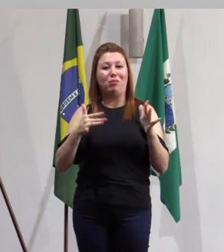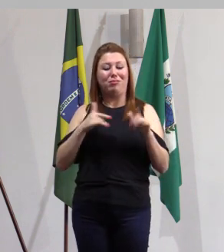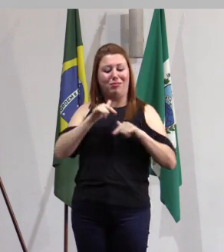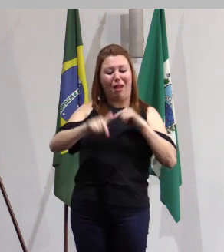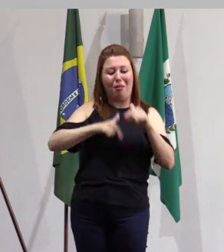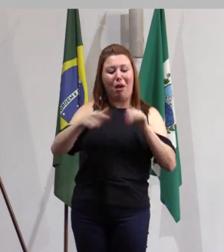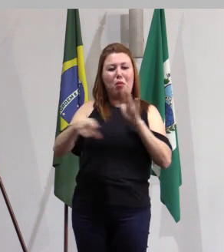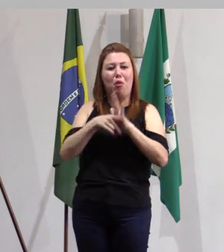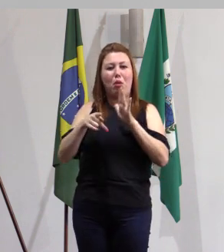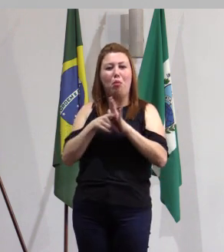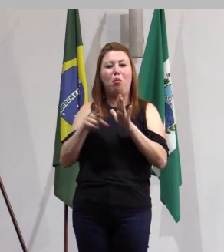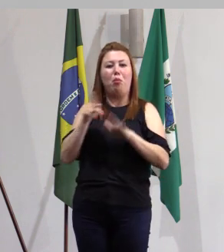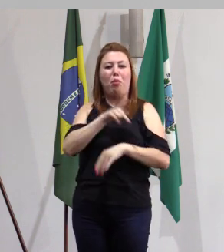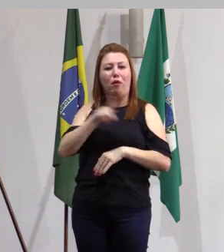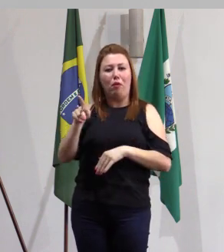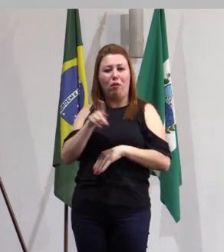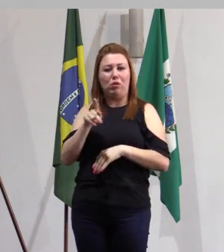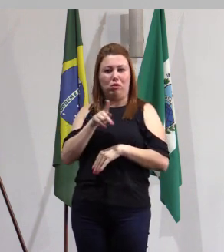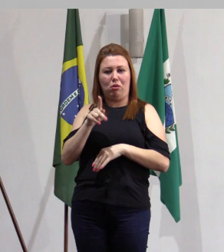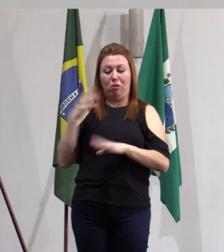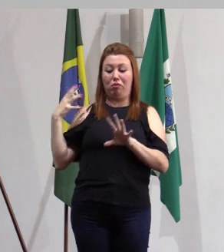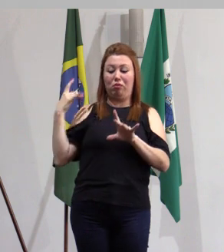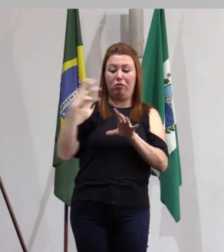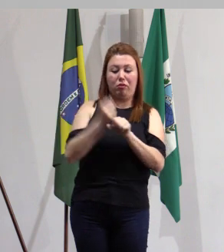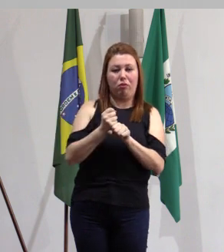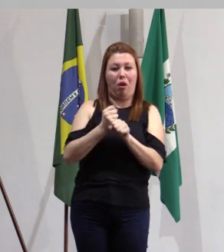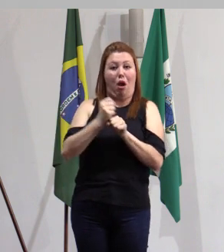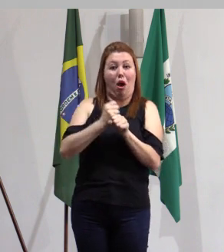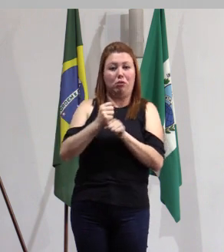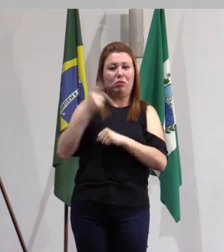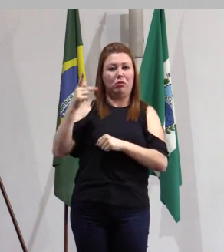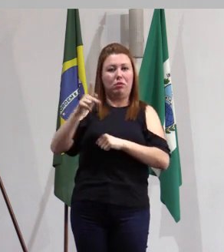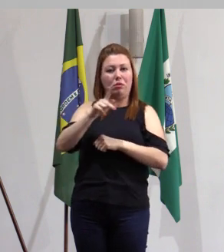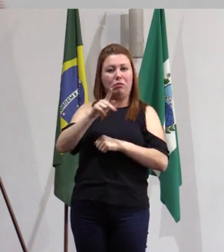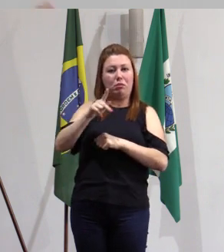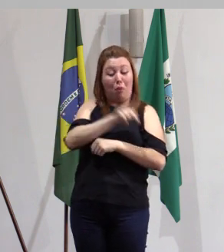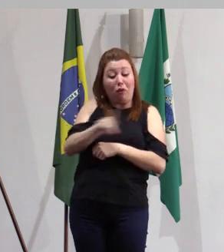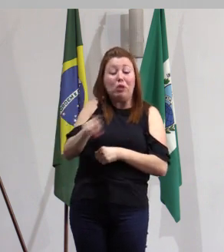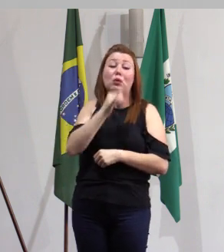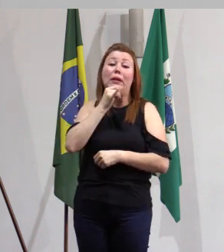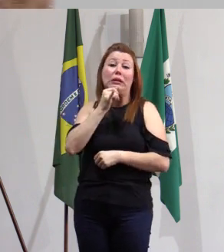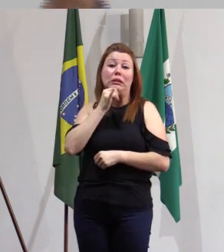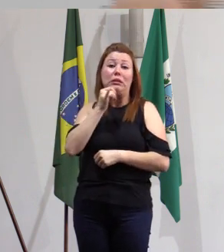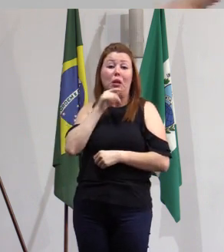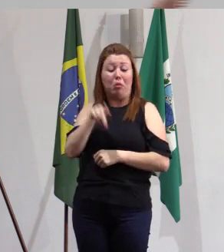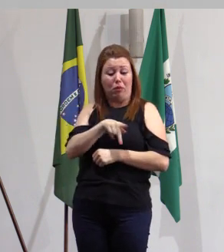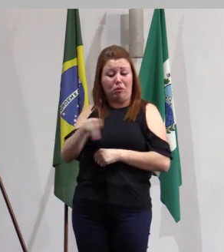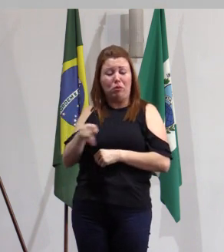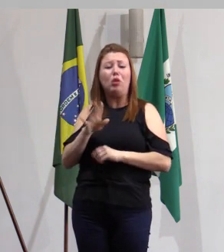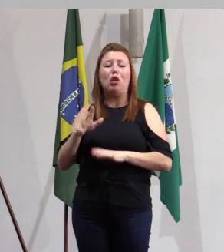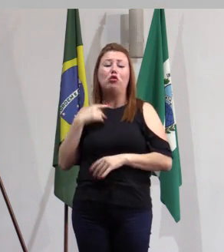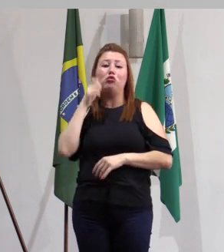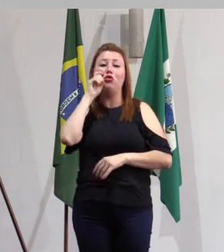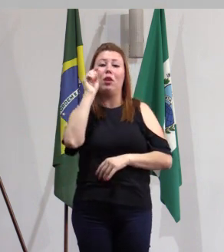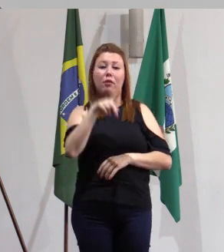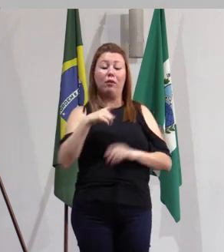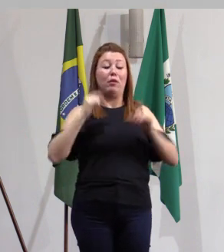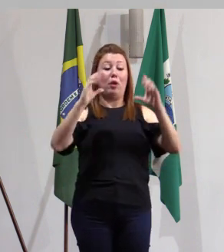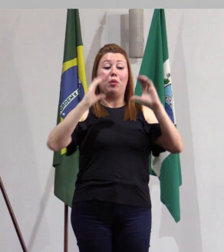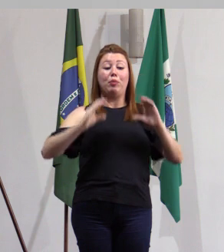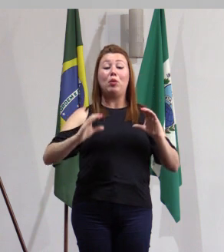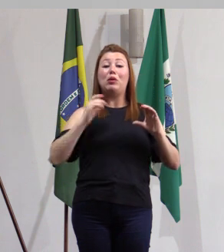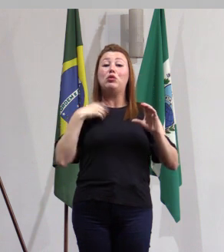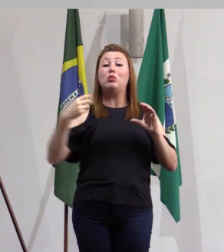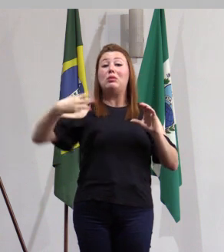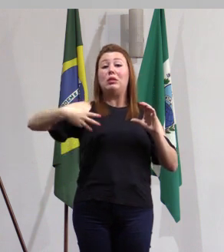a um professor que dá aulas. Como, eu já lhes disse, indicado lá no parágrafo 3º do artigo